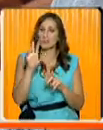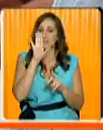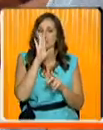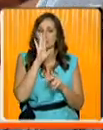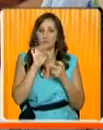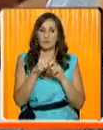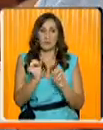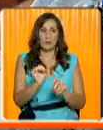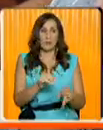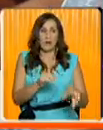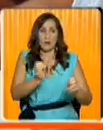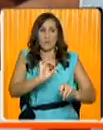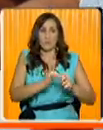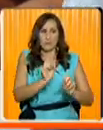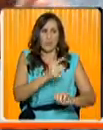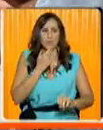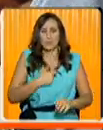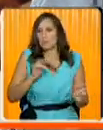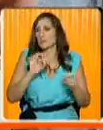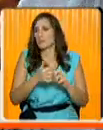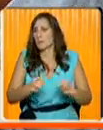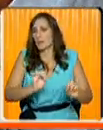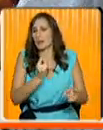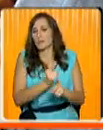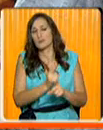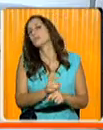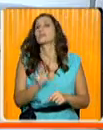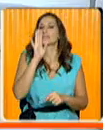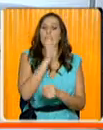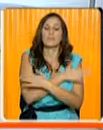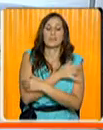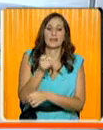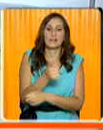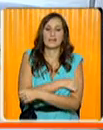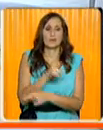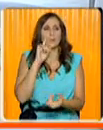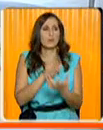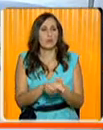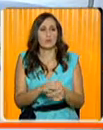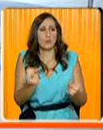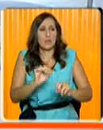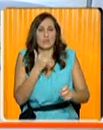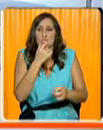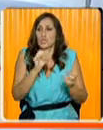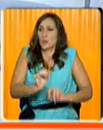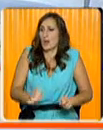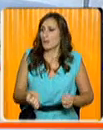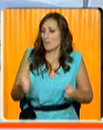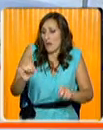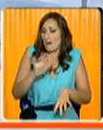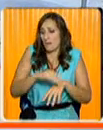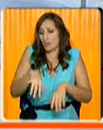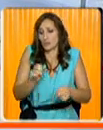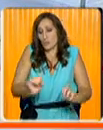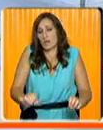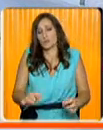tem nada pensam, olha, não tem nada é porque não tem nada, isso é daquelas vezes, sabem, é quando está uma amiga em vossa casa, diz assim, mas o que é que tem a tua mulher? Não tem nada, ela diz, não tem nada é porque não tem nada. Não,